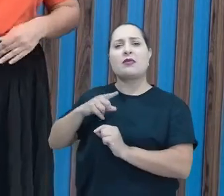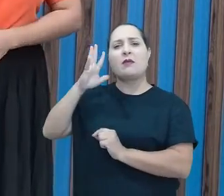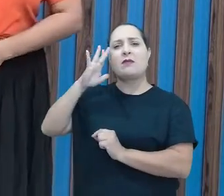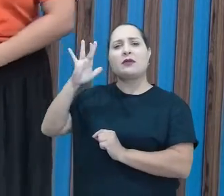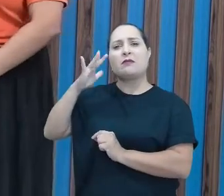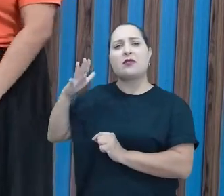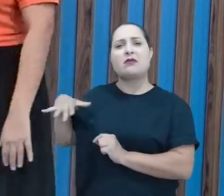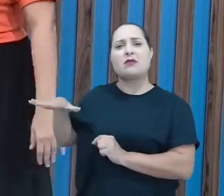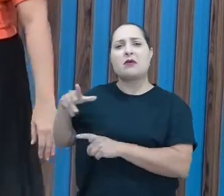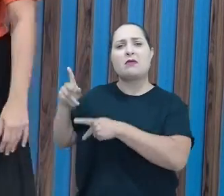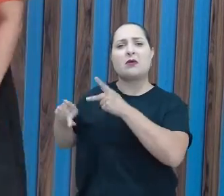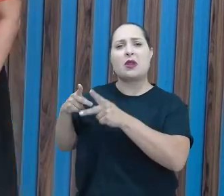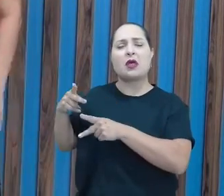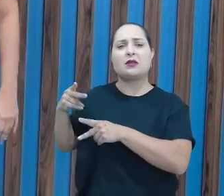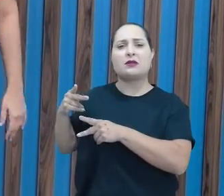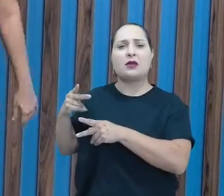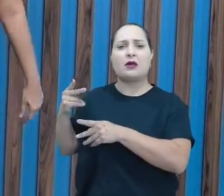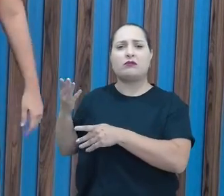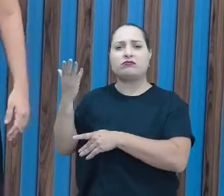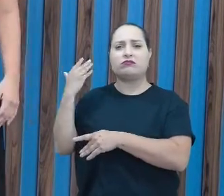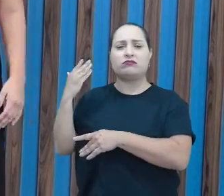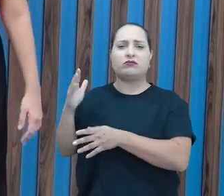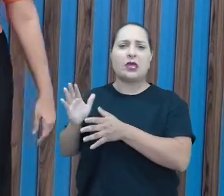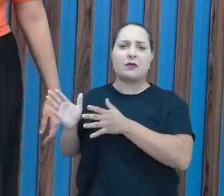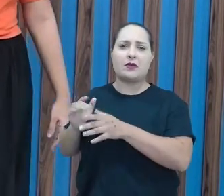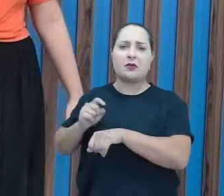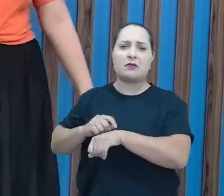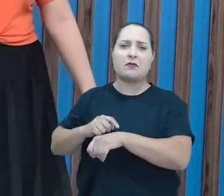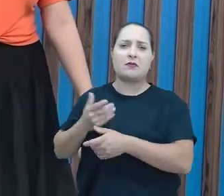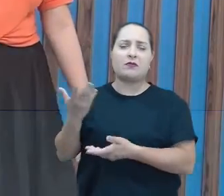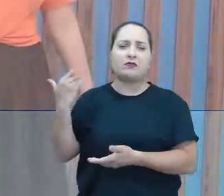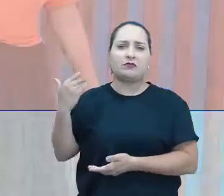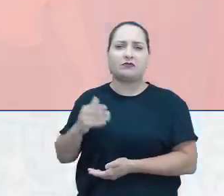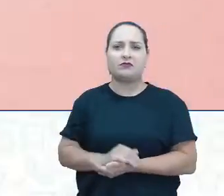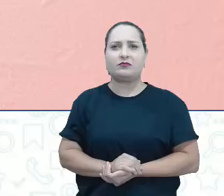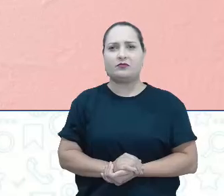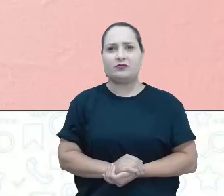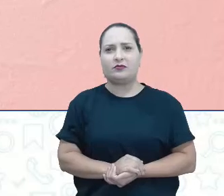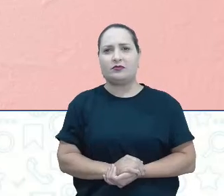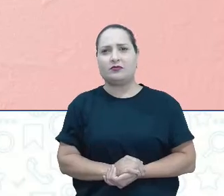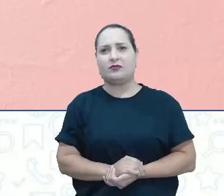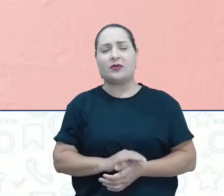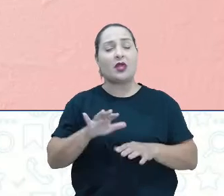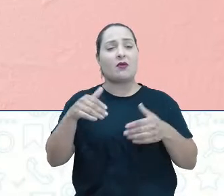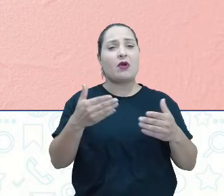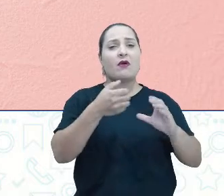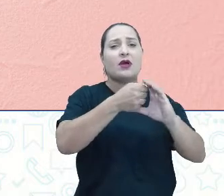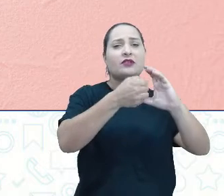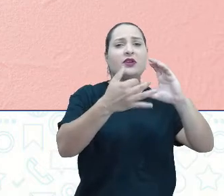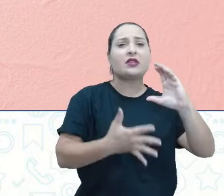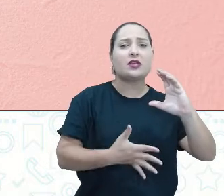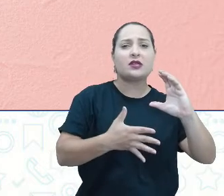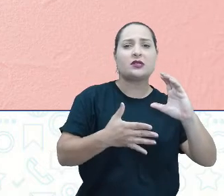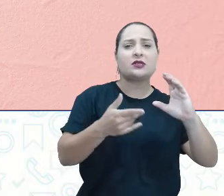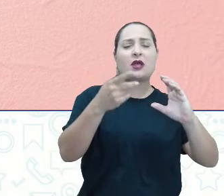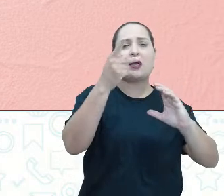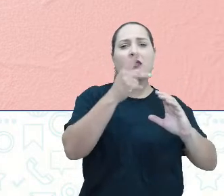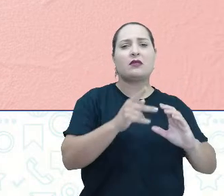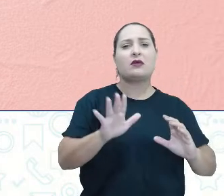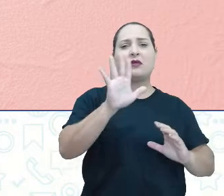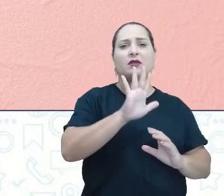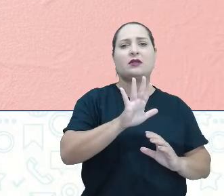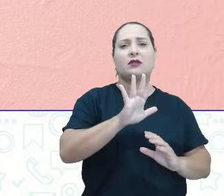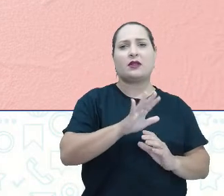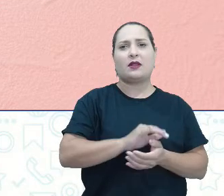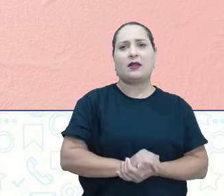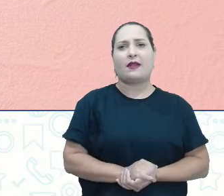período. Tá? E quais seriam as características da charge, né? Retrata a atualidade, é usada em